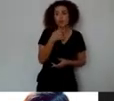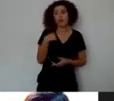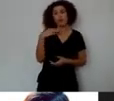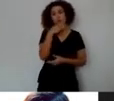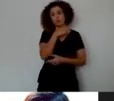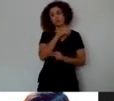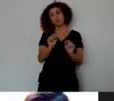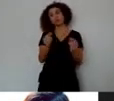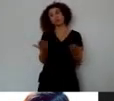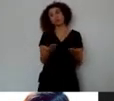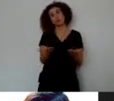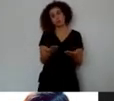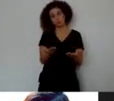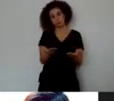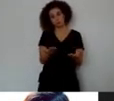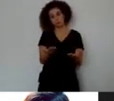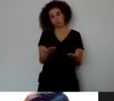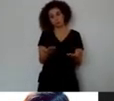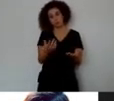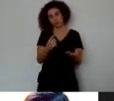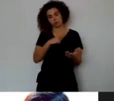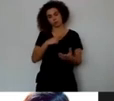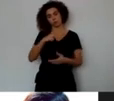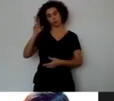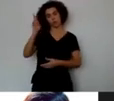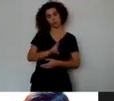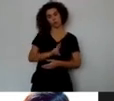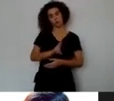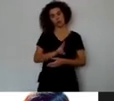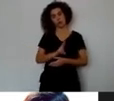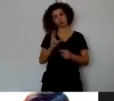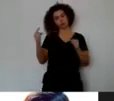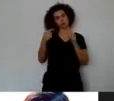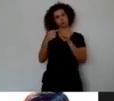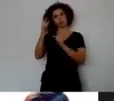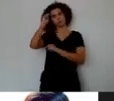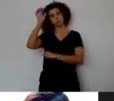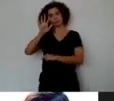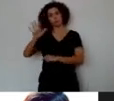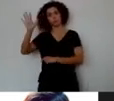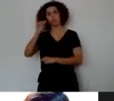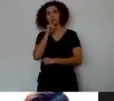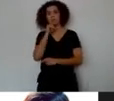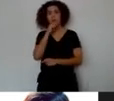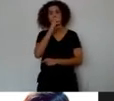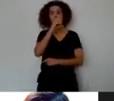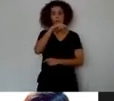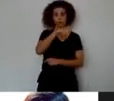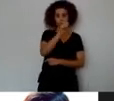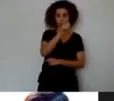atualidade são movimentos, são religiões afro. São, por exemplo, tem o Congado, o